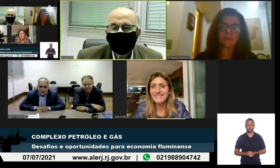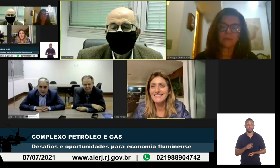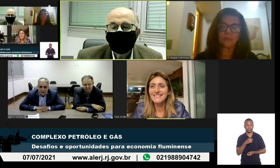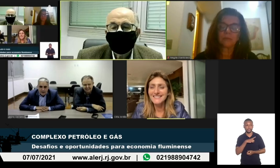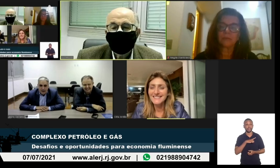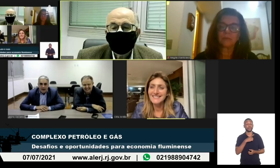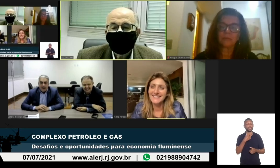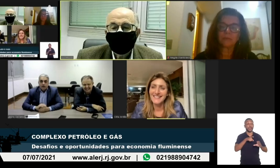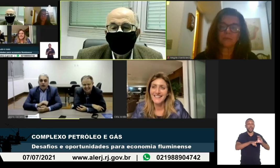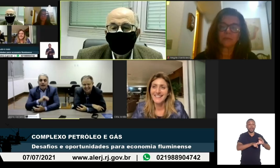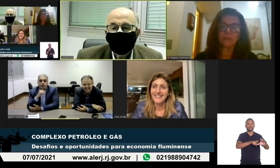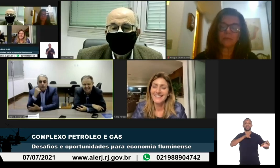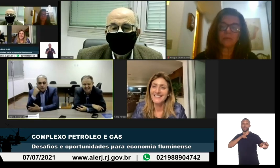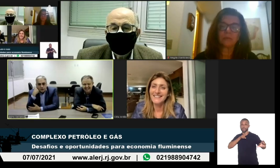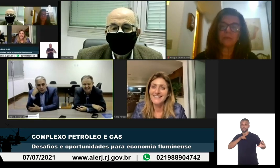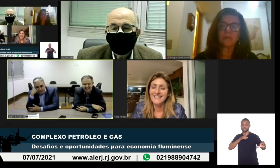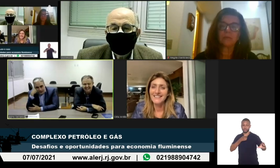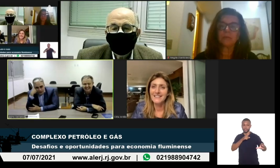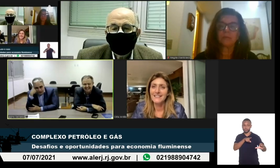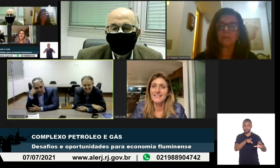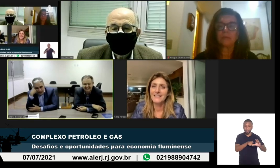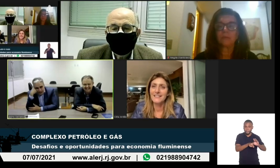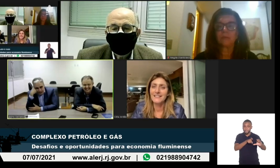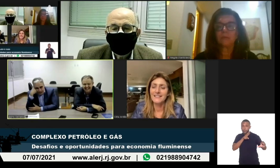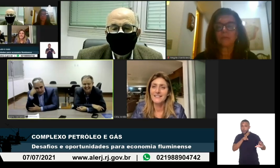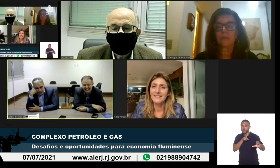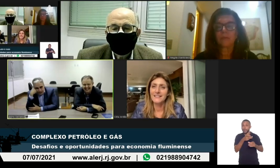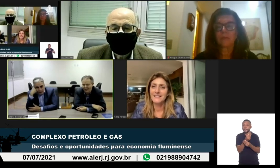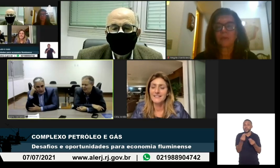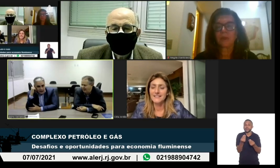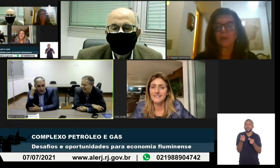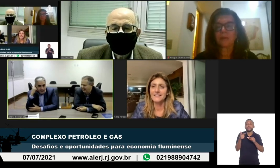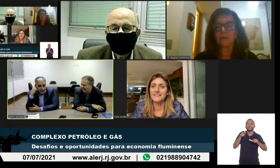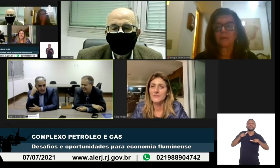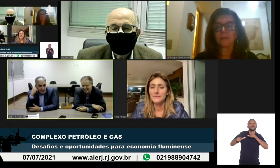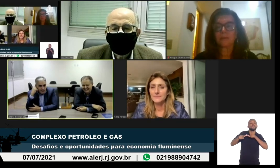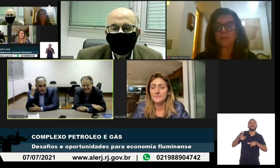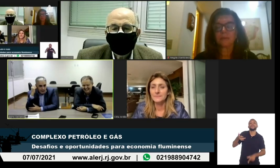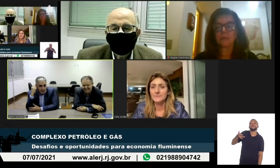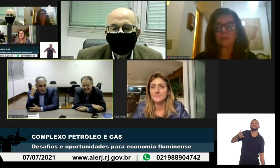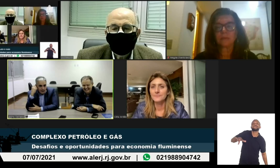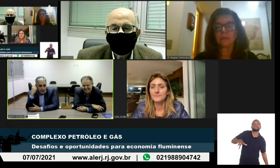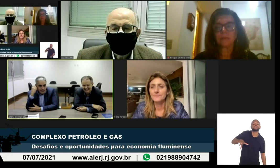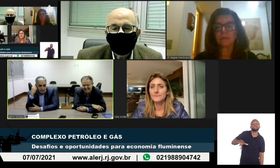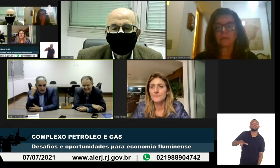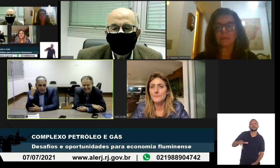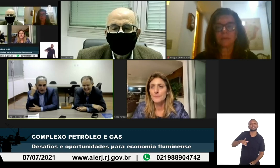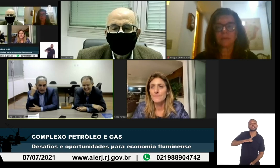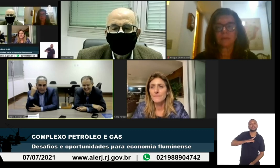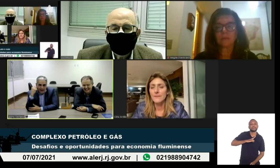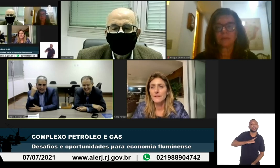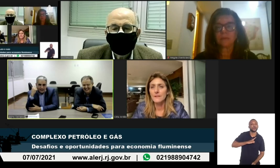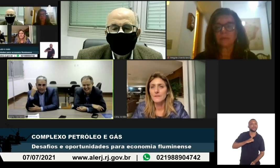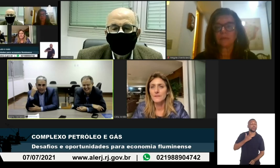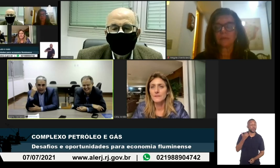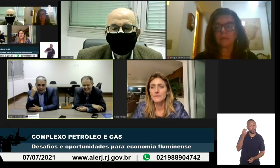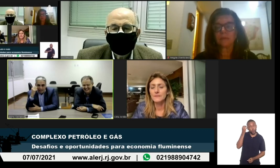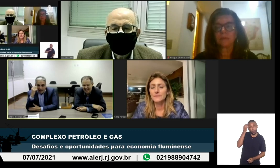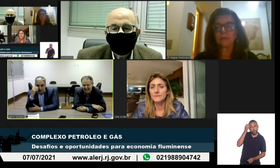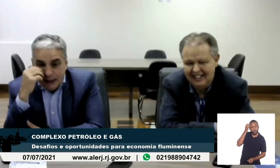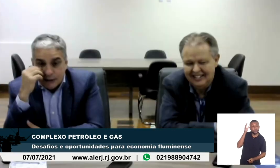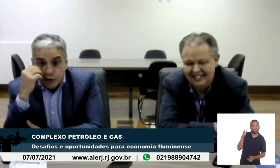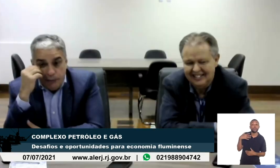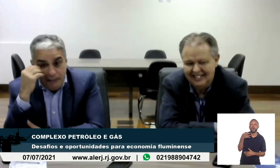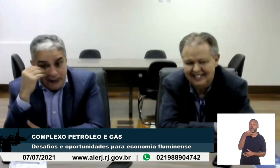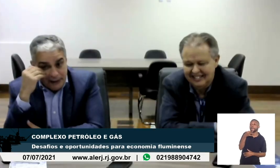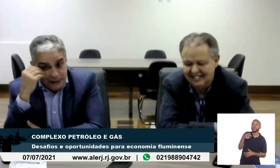Descomissionamento. Isso aí é muito subemprego que gera. Isso aí, eu não sei a opinião da Magda, mas